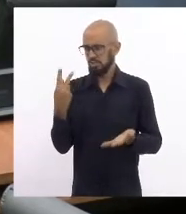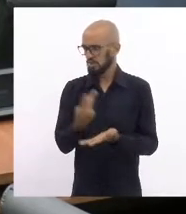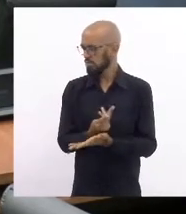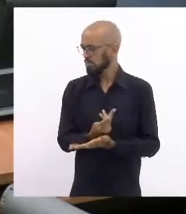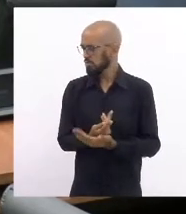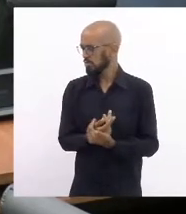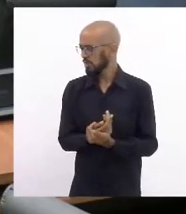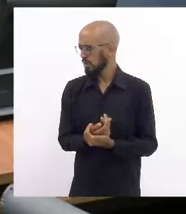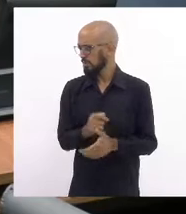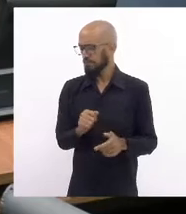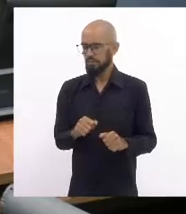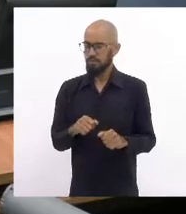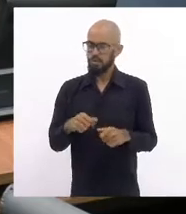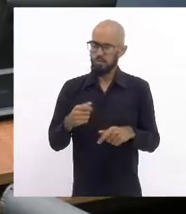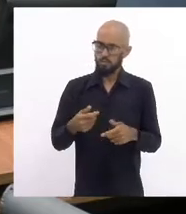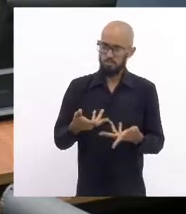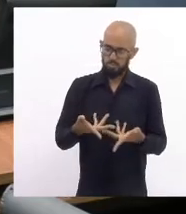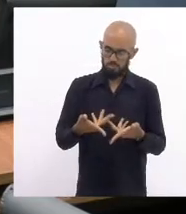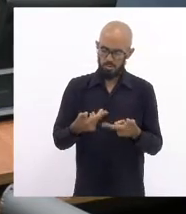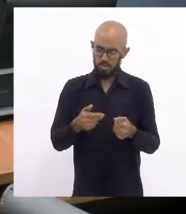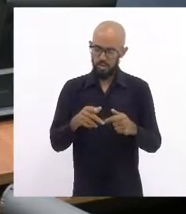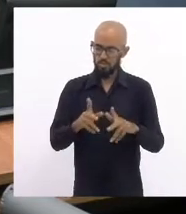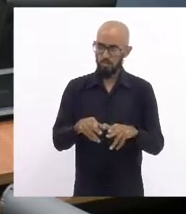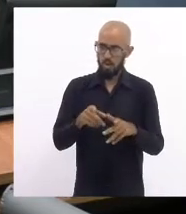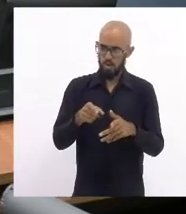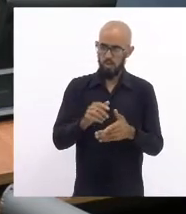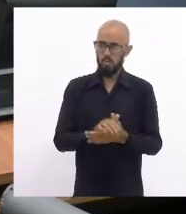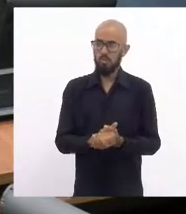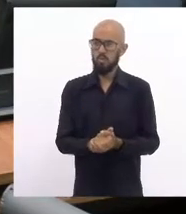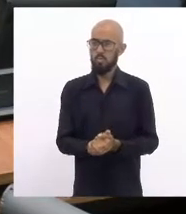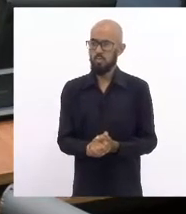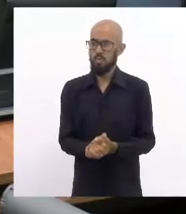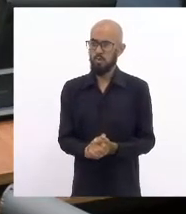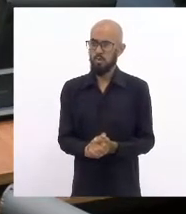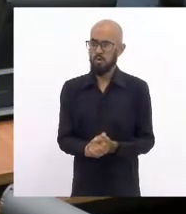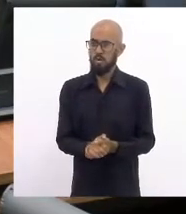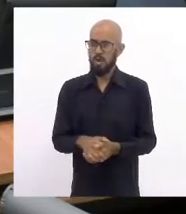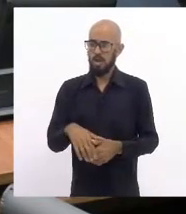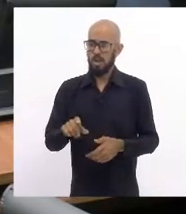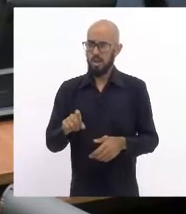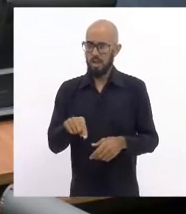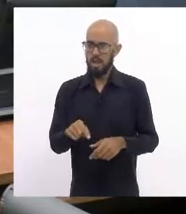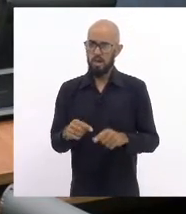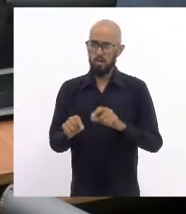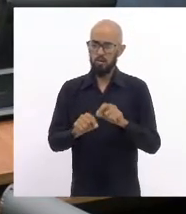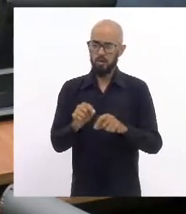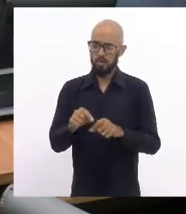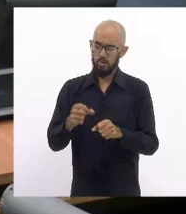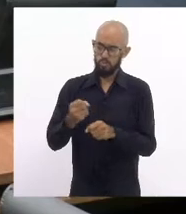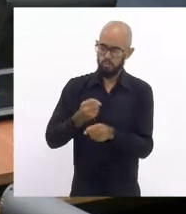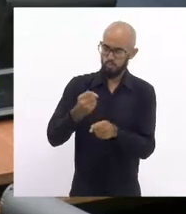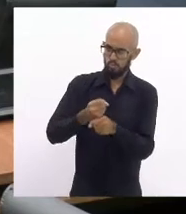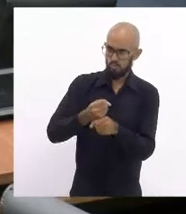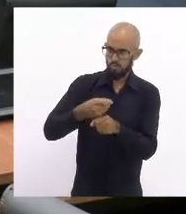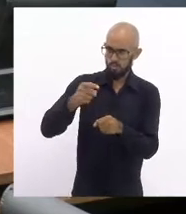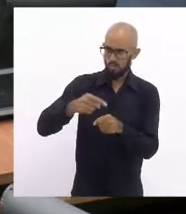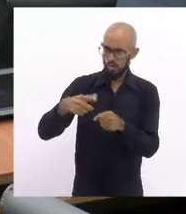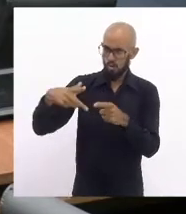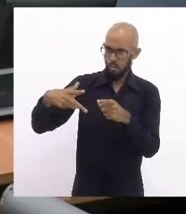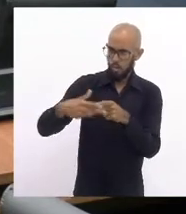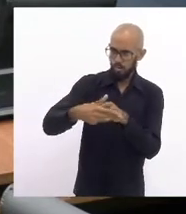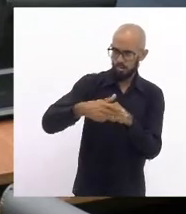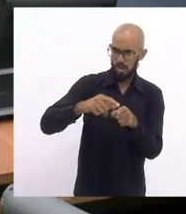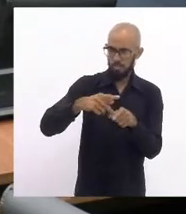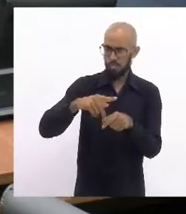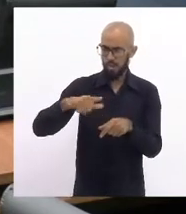qualificada como essa. Pegar um projeto de lei que é construído a partir de diálogo com a sociedade, mutilar o